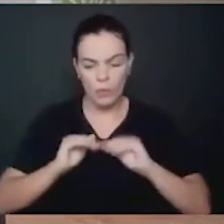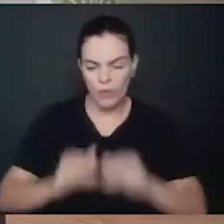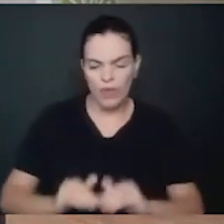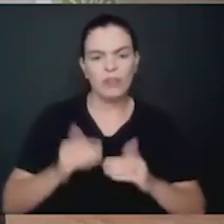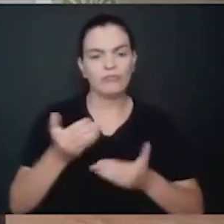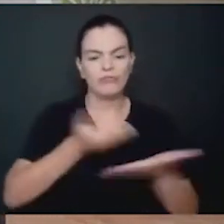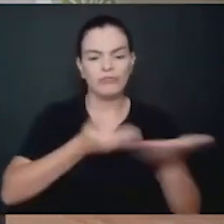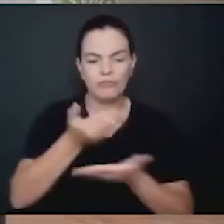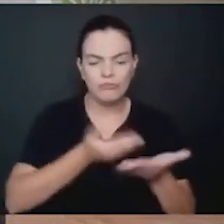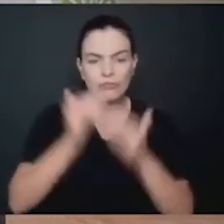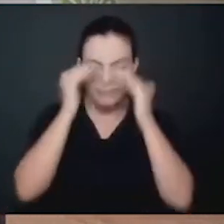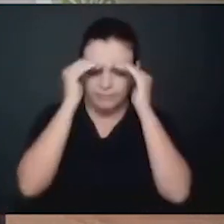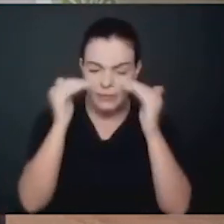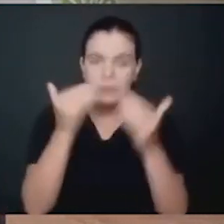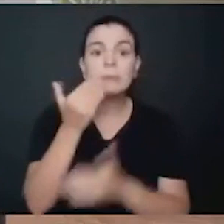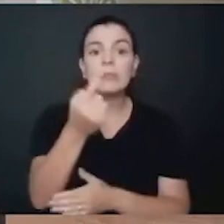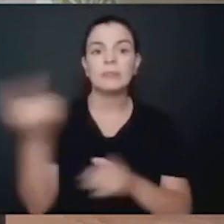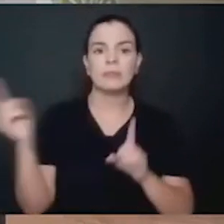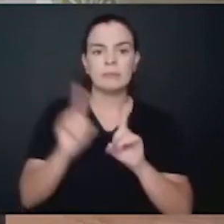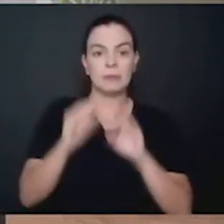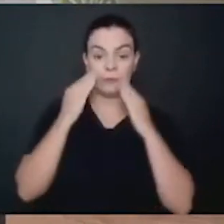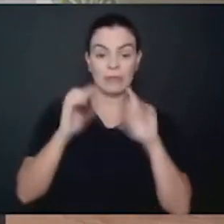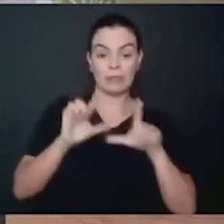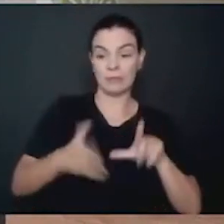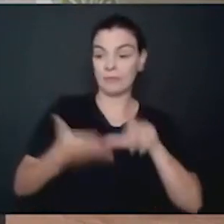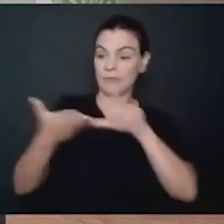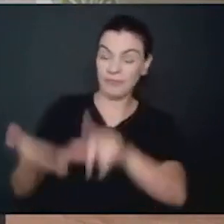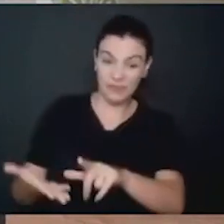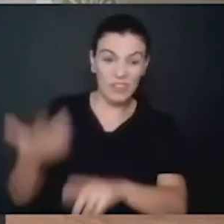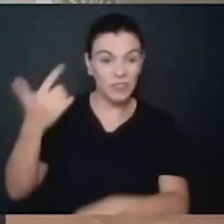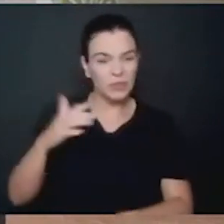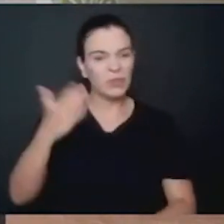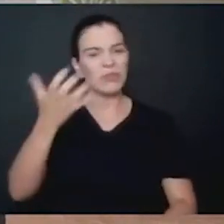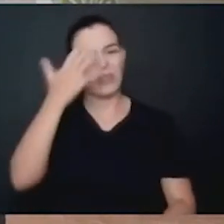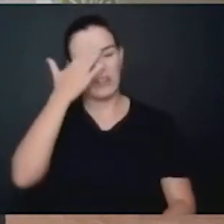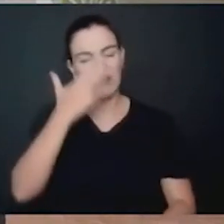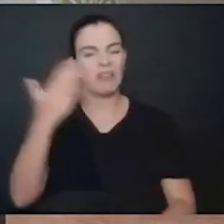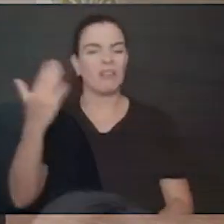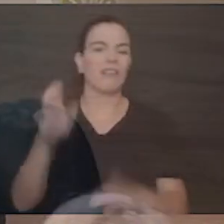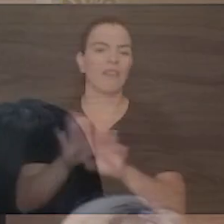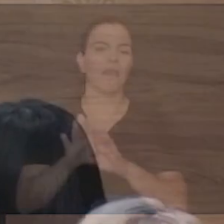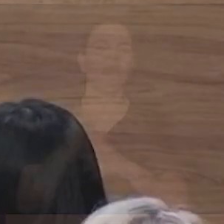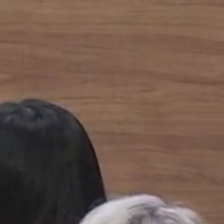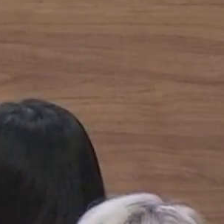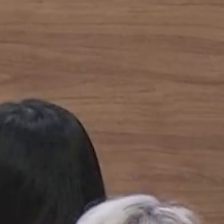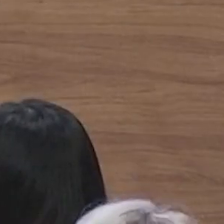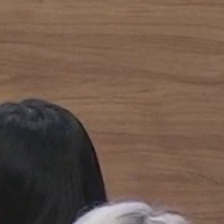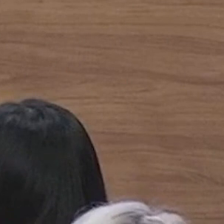que venha à fr frente para que possamos fazer a entrega desse diploma mais uma vez lhe desejo sucesso nessa nova caminhada obrigado